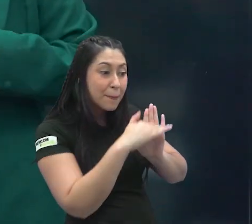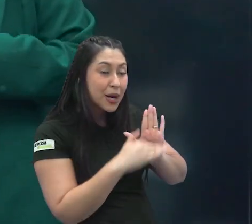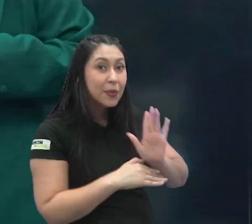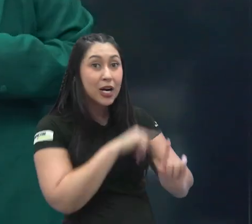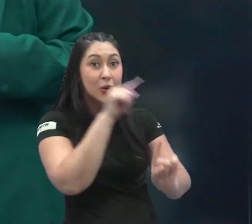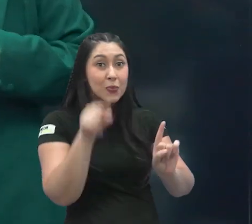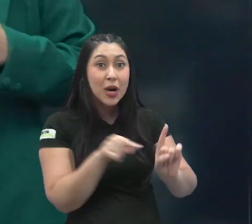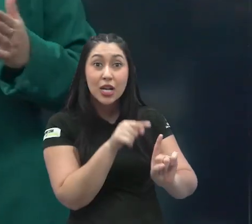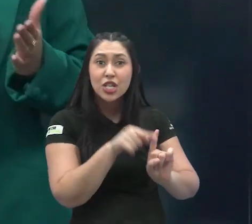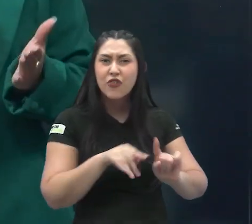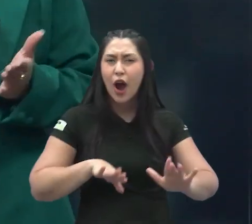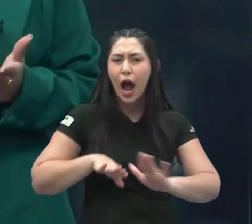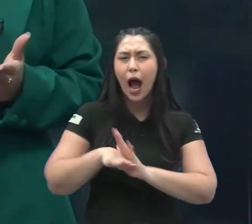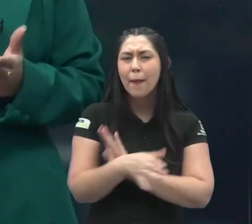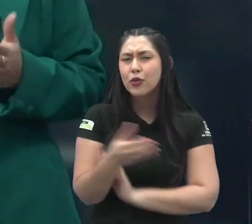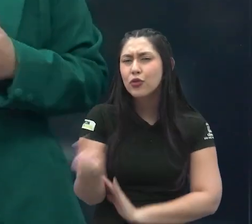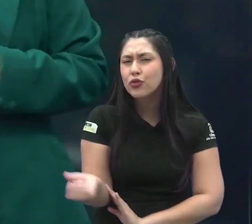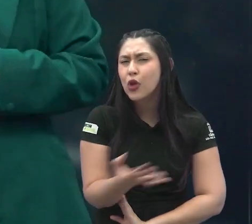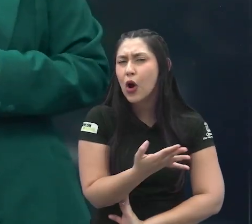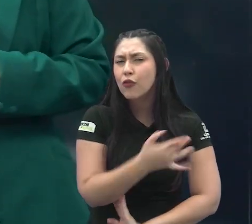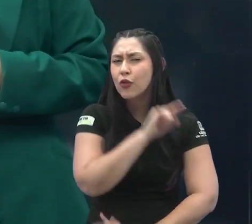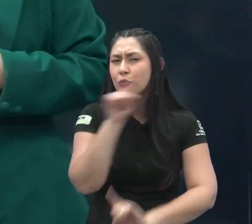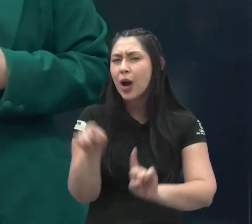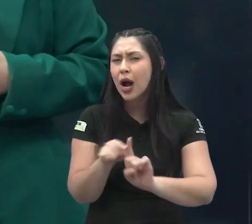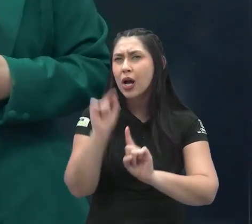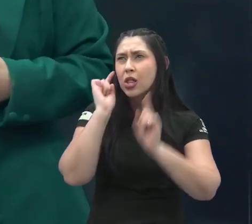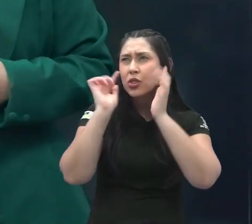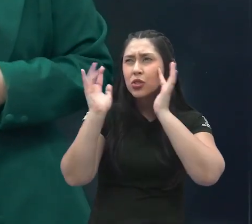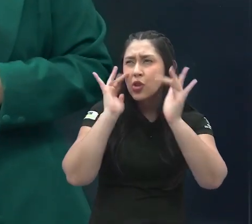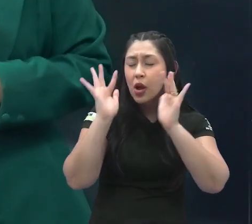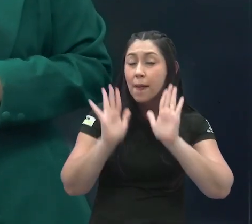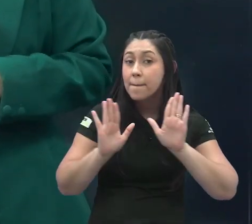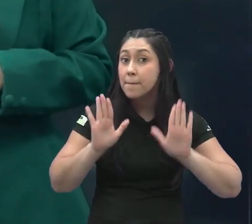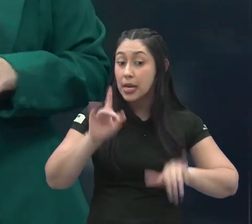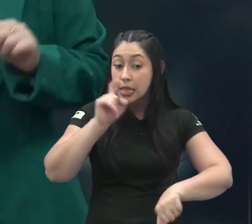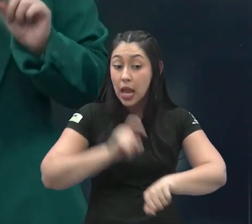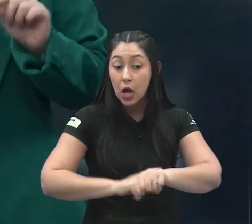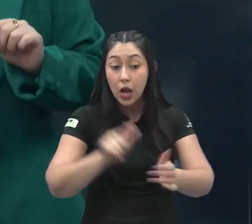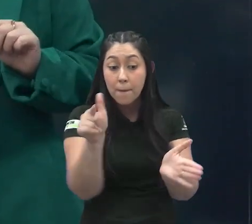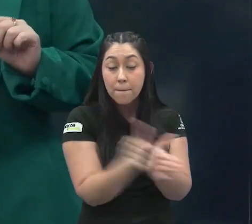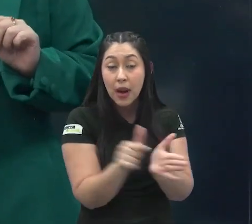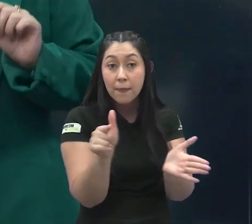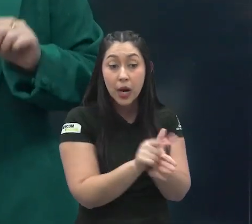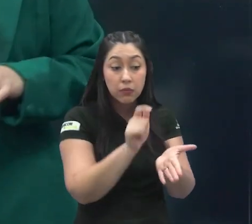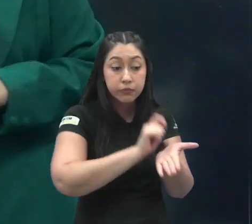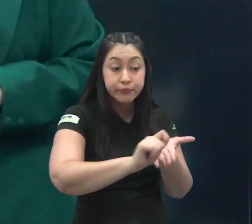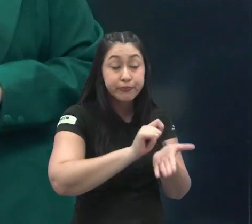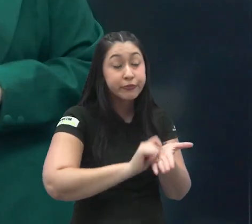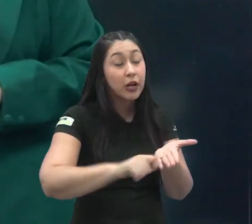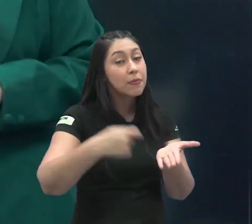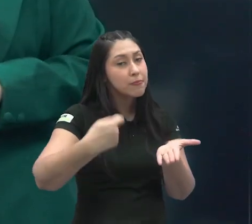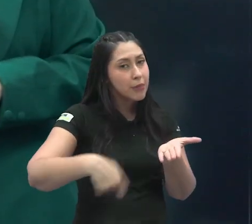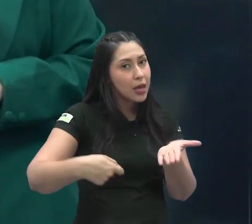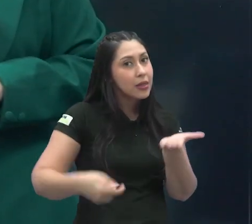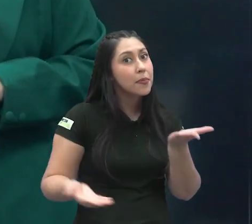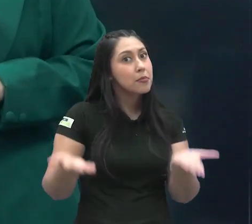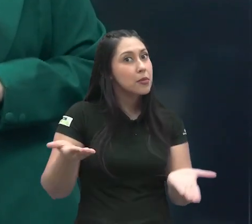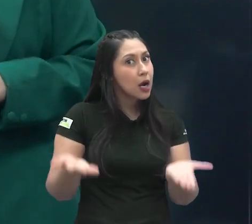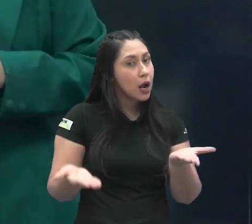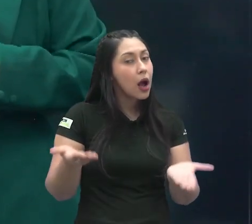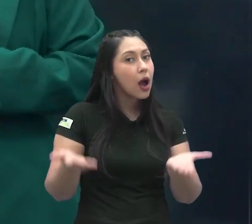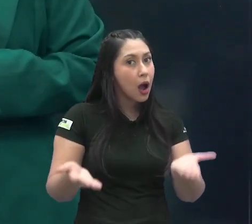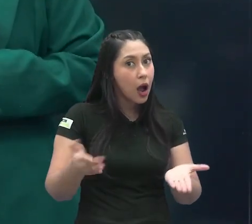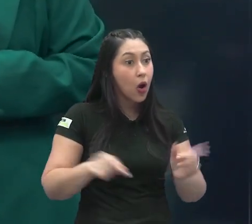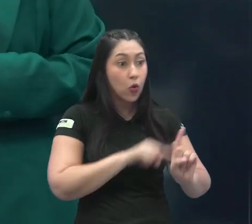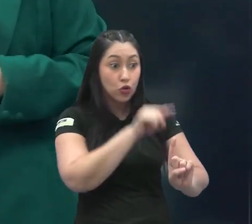Mudanças de hábitos, novos objetivos, sonhos. Mas na hora de colocar tudo no papel, é preciso equilíbrio. Definir